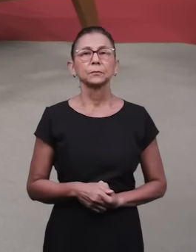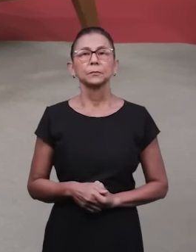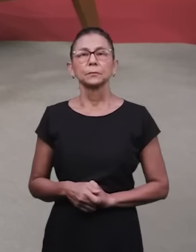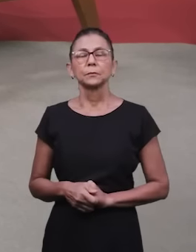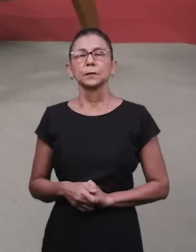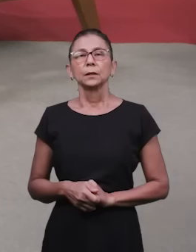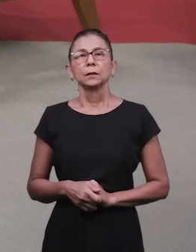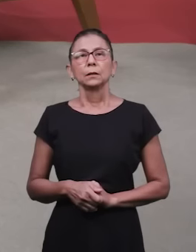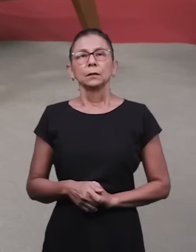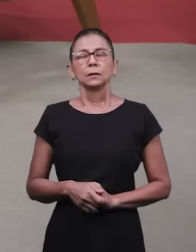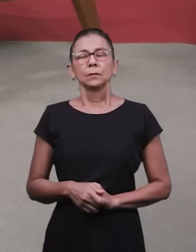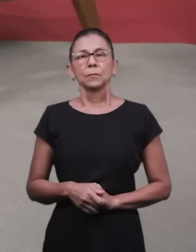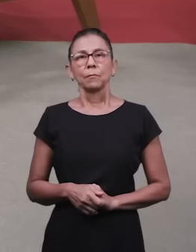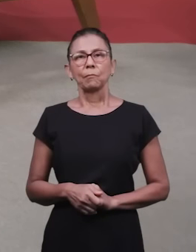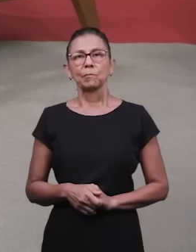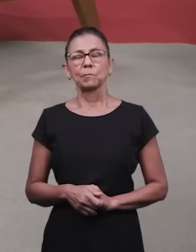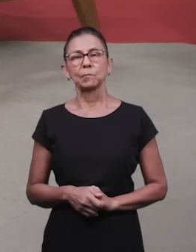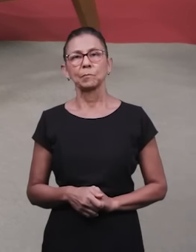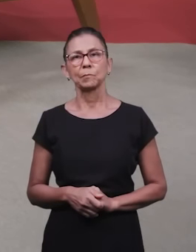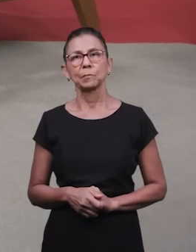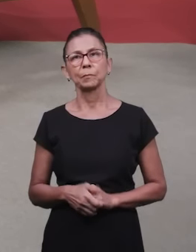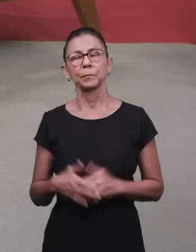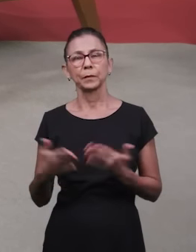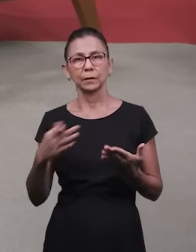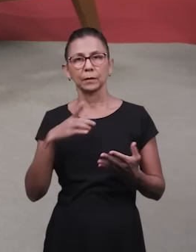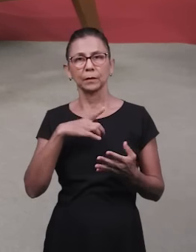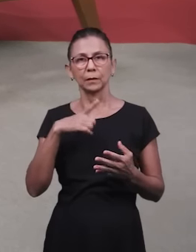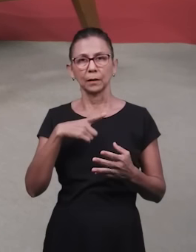chamado, né? O chamado.